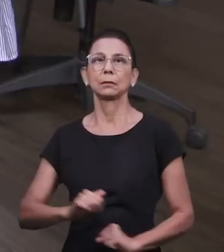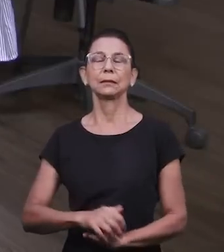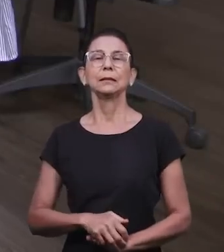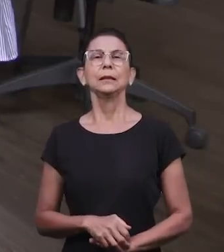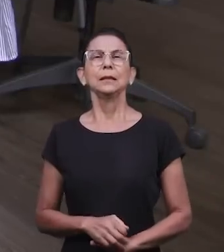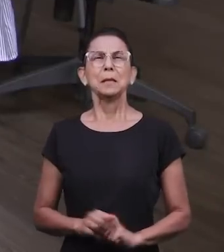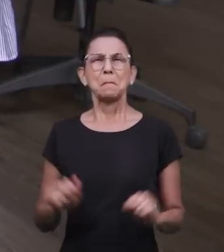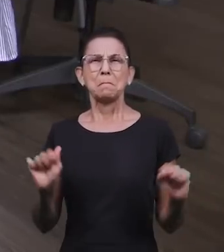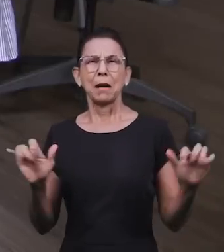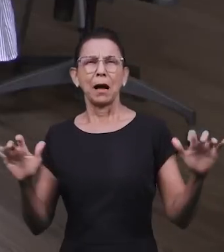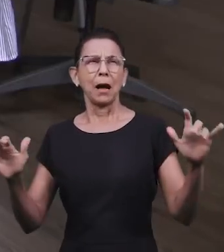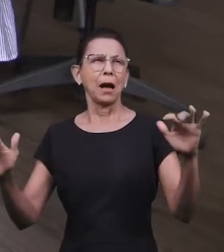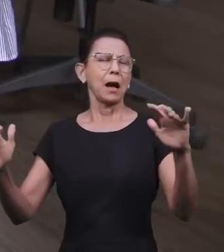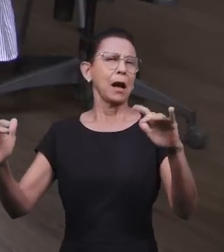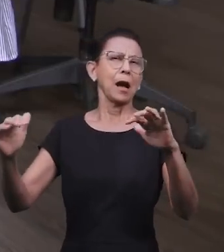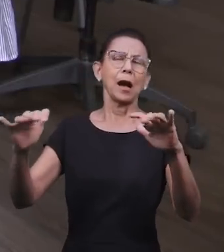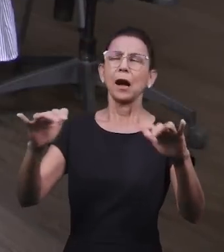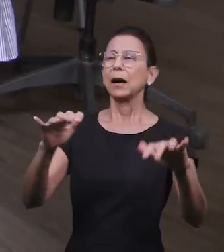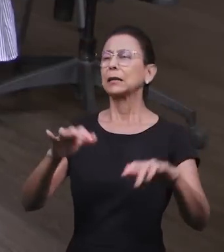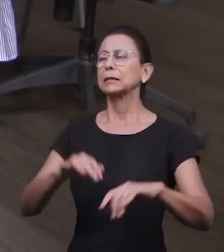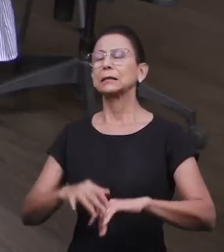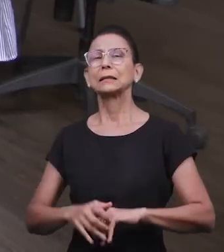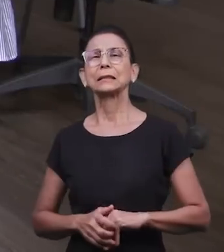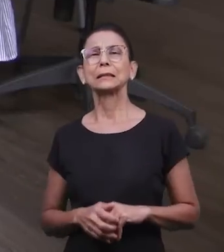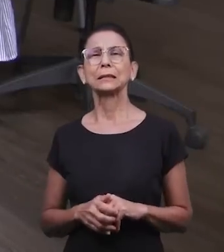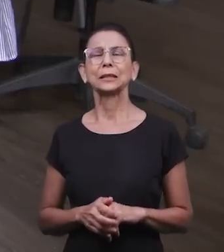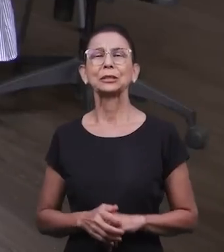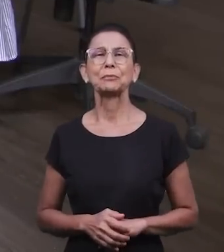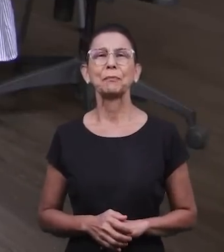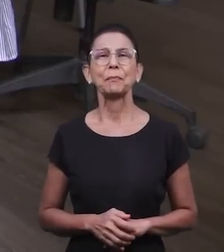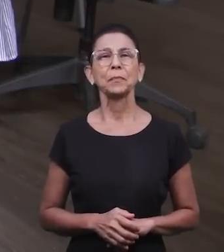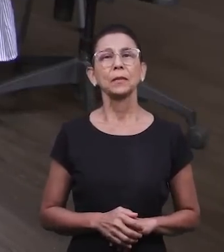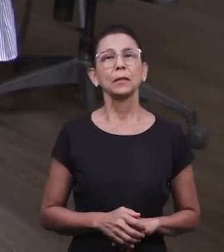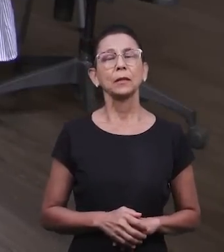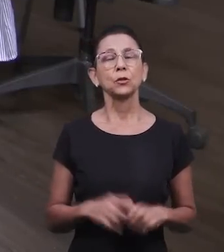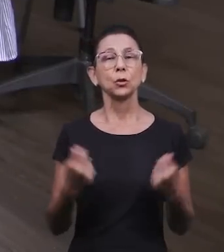coisa impressionante. E no meio daquela multidão nós tínhamos uma demanda